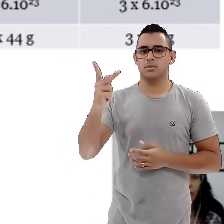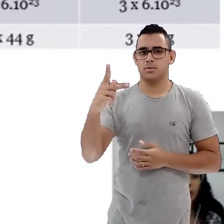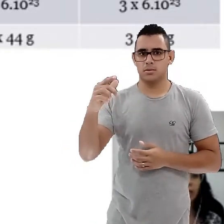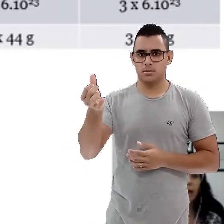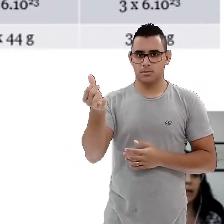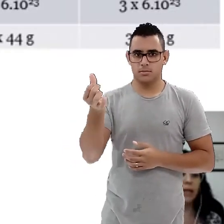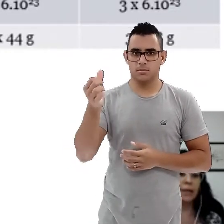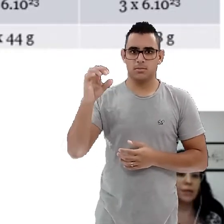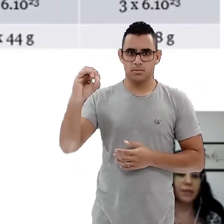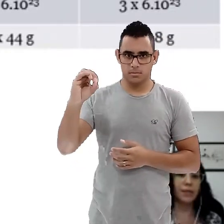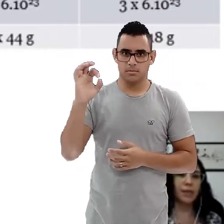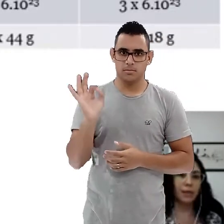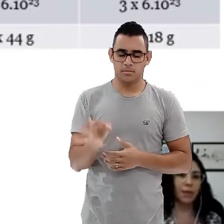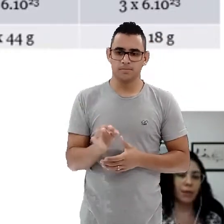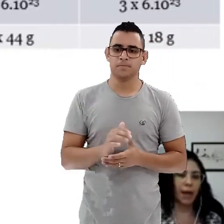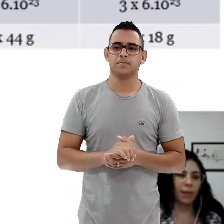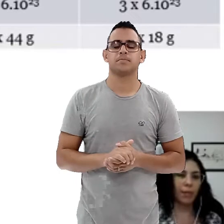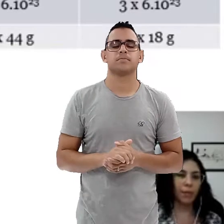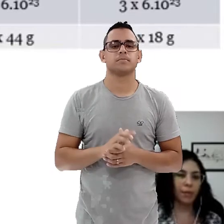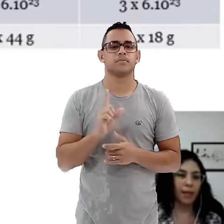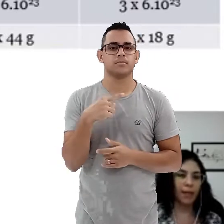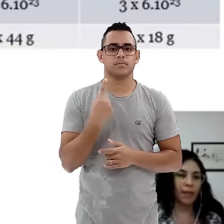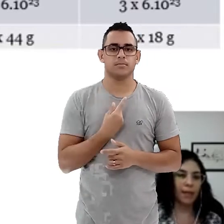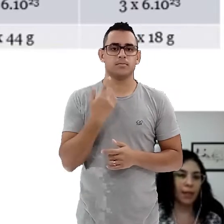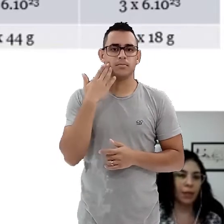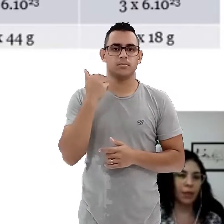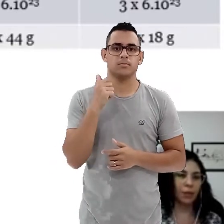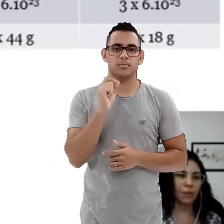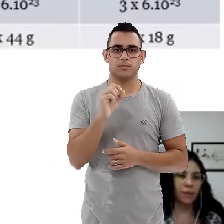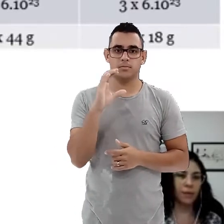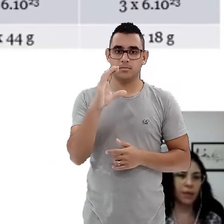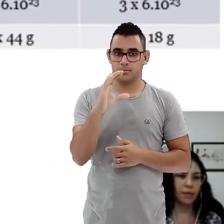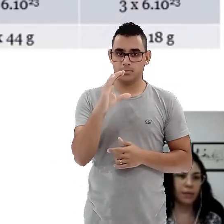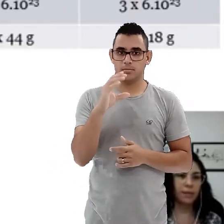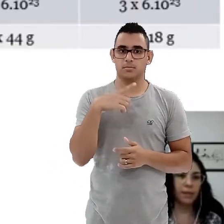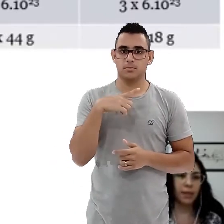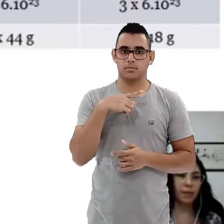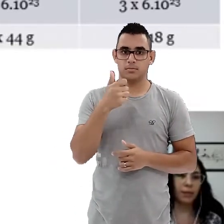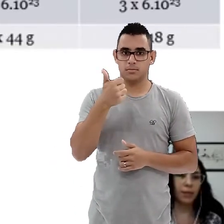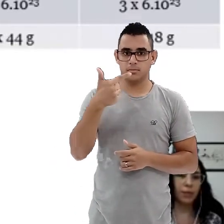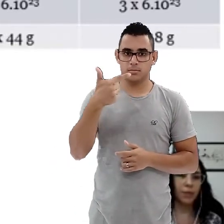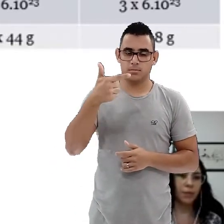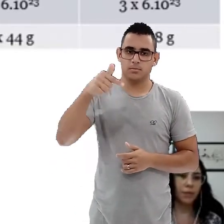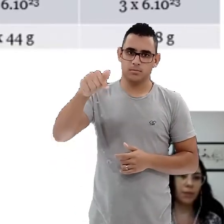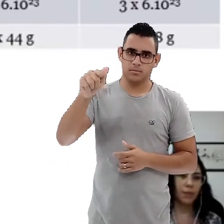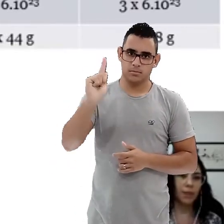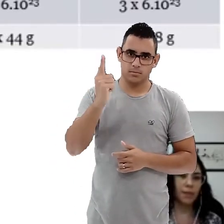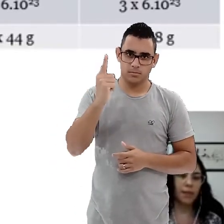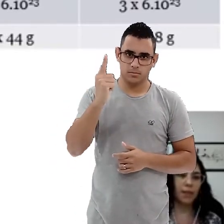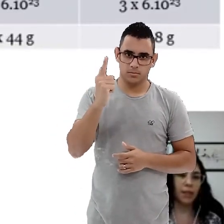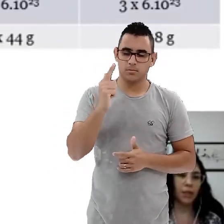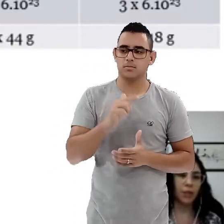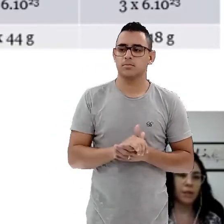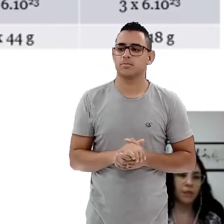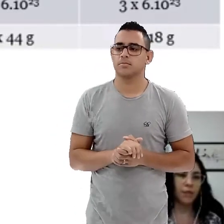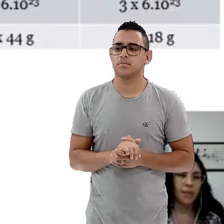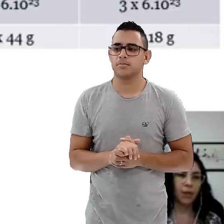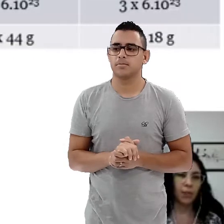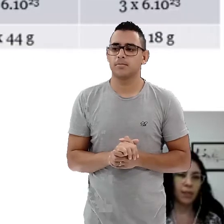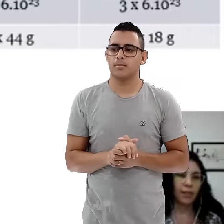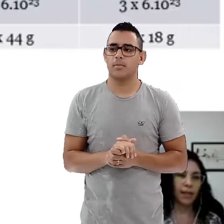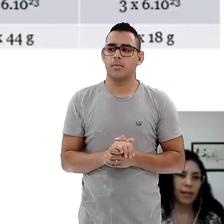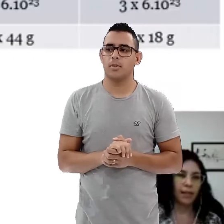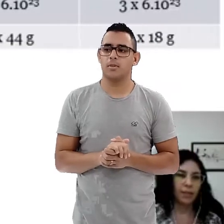C2H6O, tá? Então, a gente sabe que o carbono, ele tem 12 gramas, tá? Então, 12, não vou nem botar isso daqui, 12